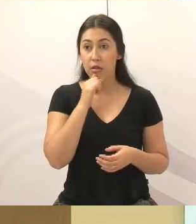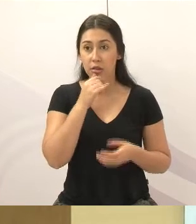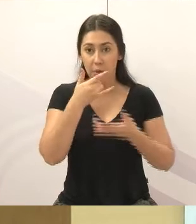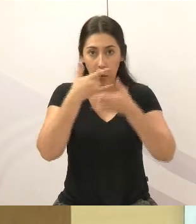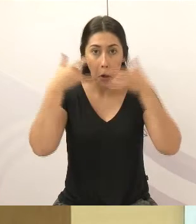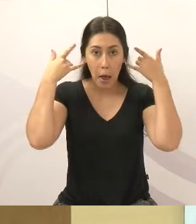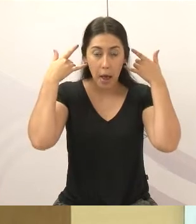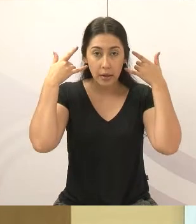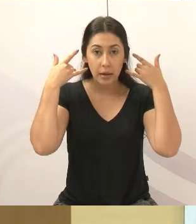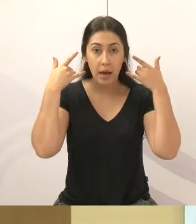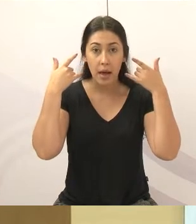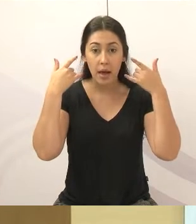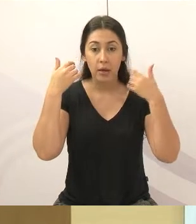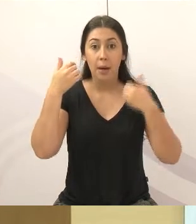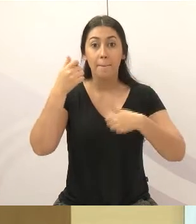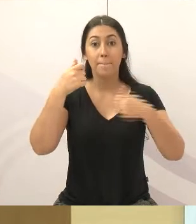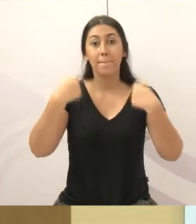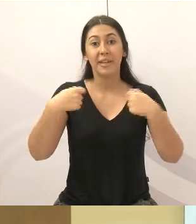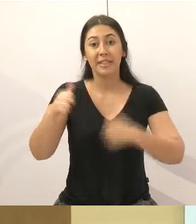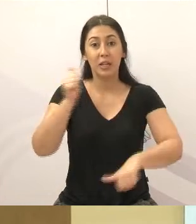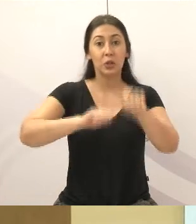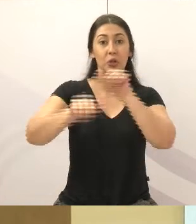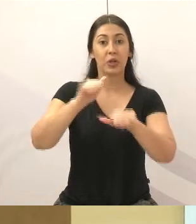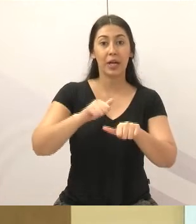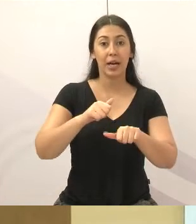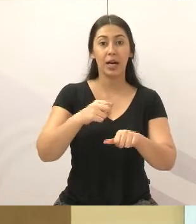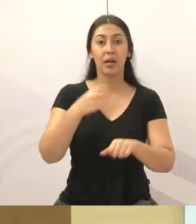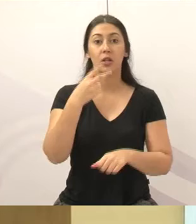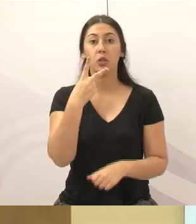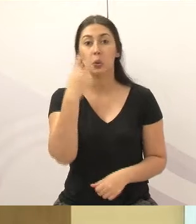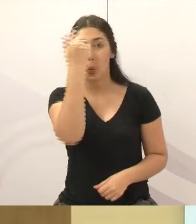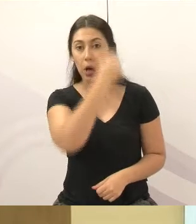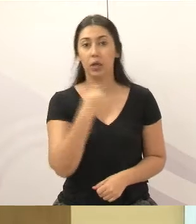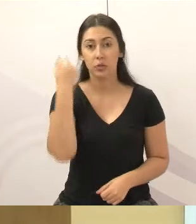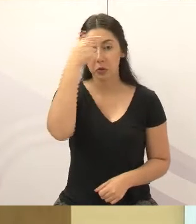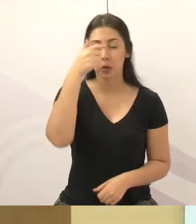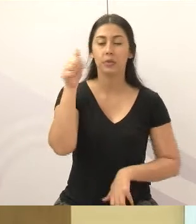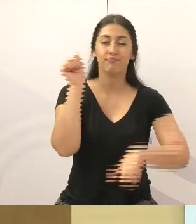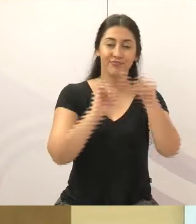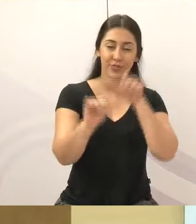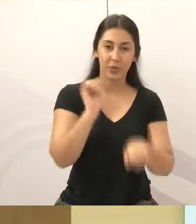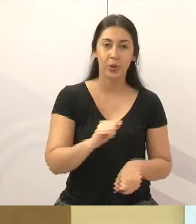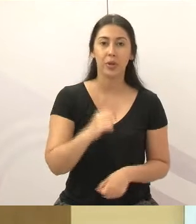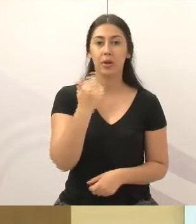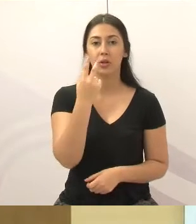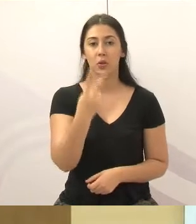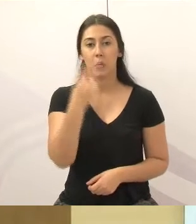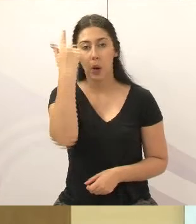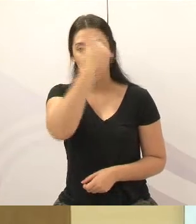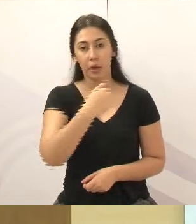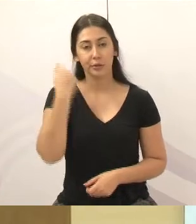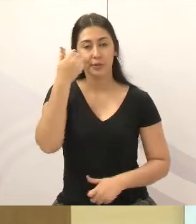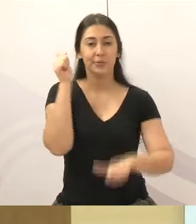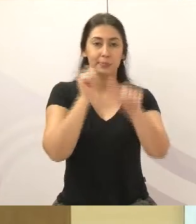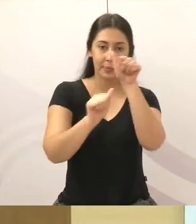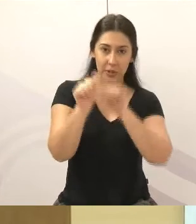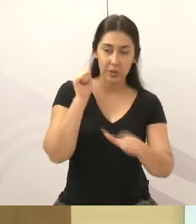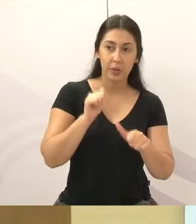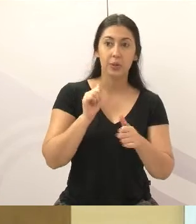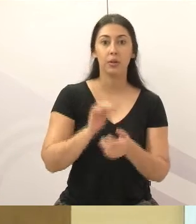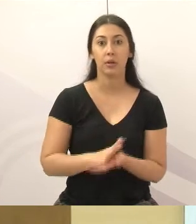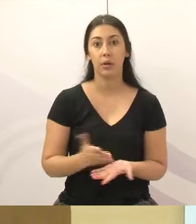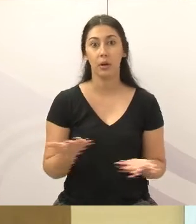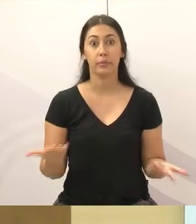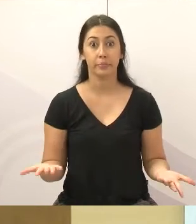trocar a cada 2 horas. Veja bem, eu pago R$7 uma máscara, daqui 2 horas eu tenho que trocar ela, substituir ela. E isso faz falta para comprar o arroz